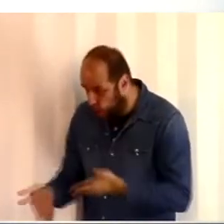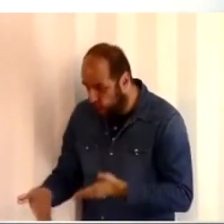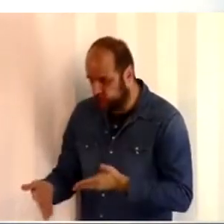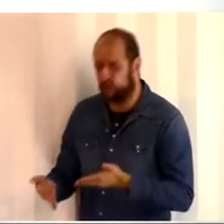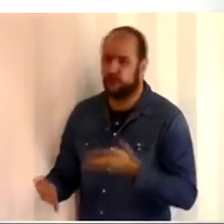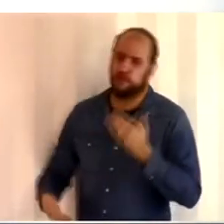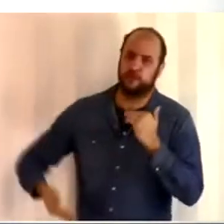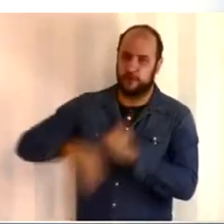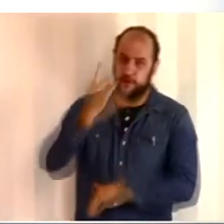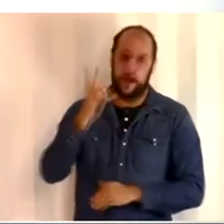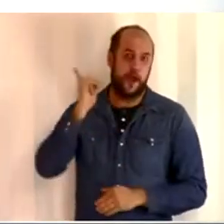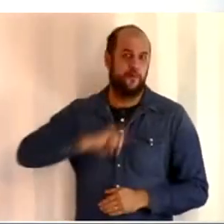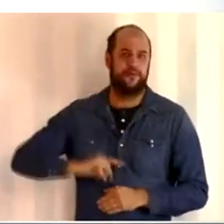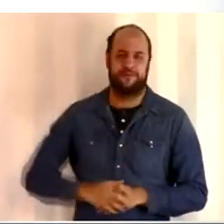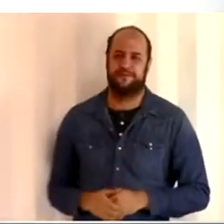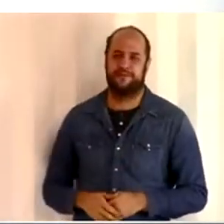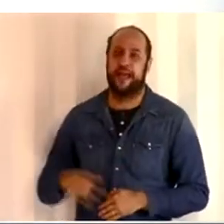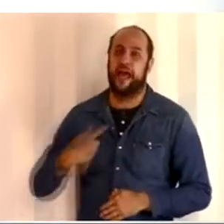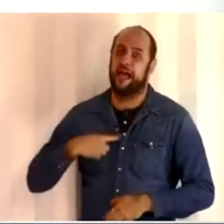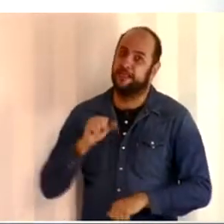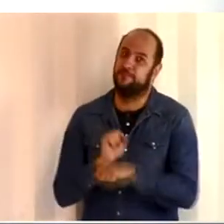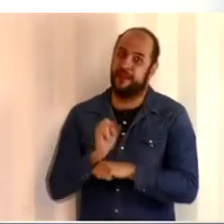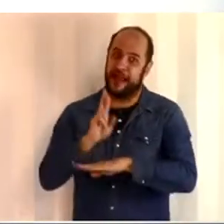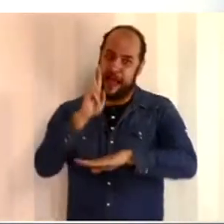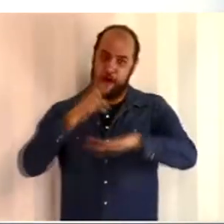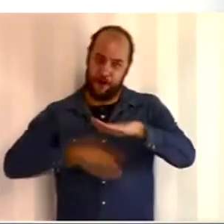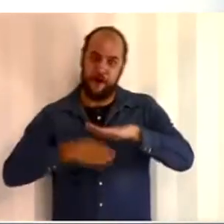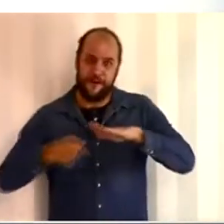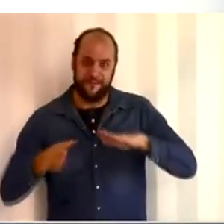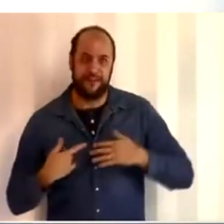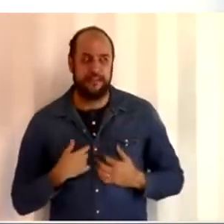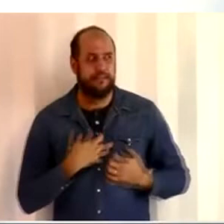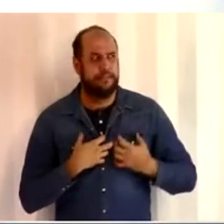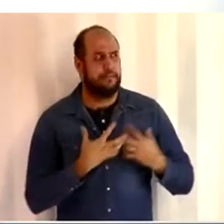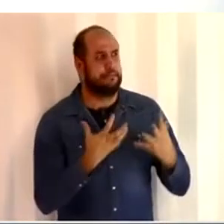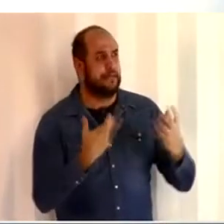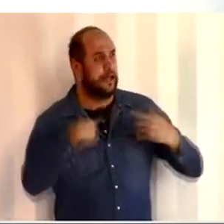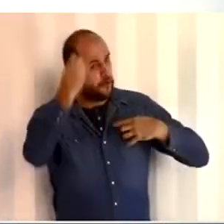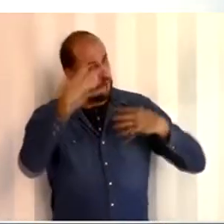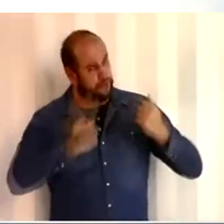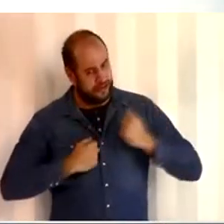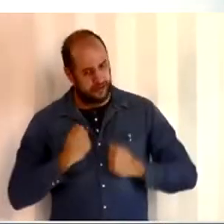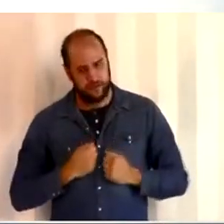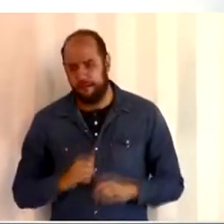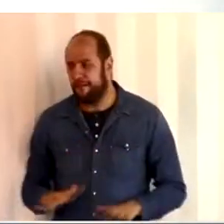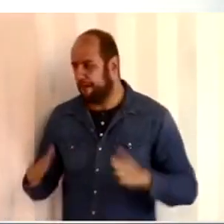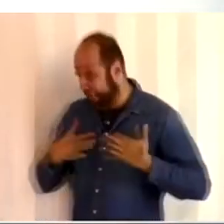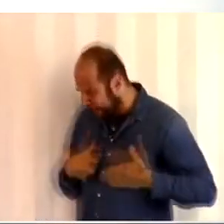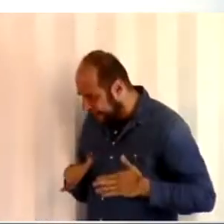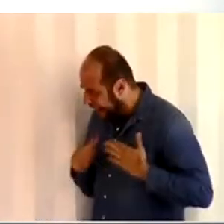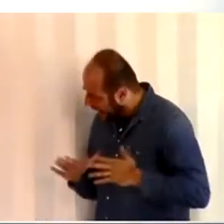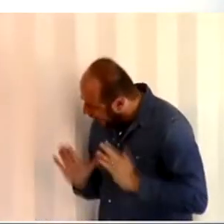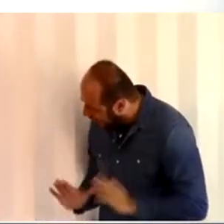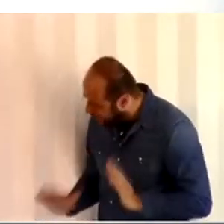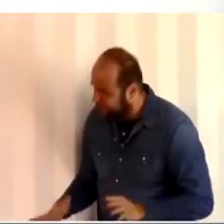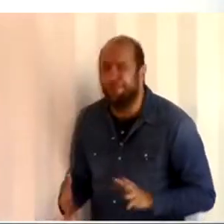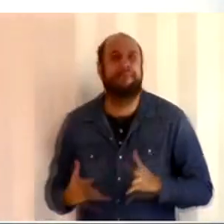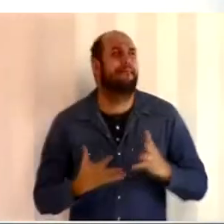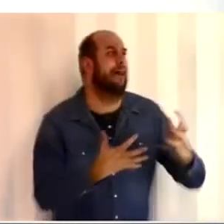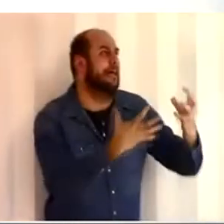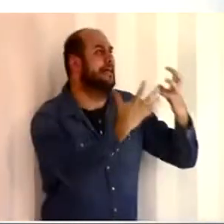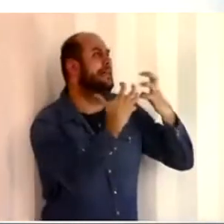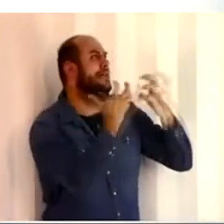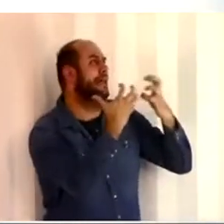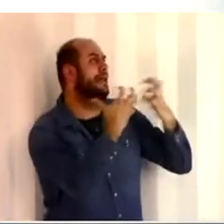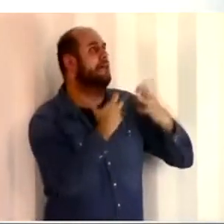para a rodoviária, misericórdia. Mãe, agora, mãe, posso tomar banho, mãe? Menino, falta 3 horas ainda, aquela coisa, aí tinha que colocar